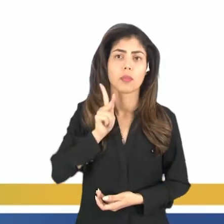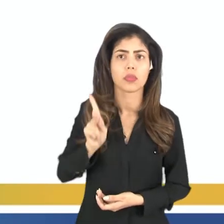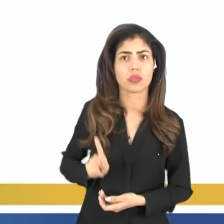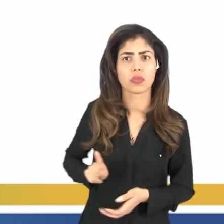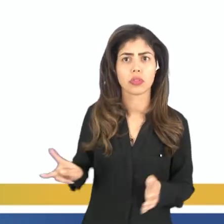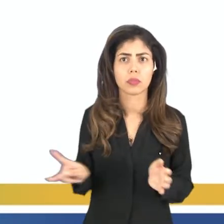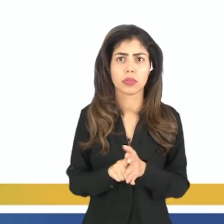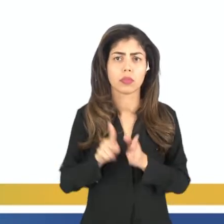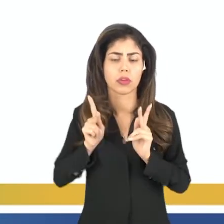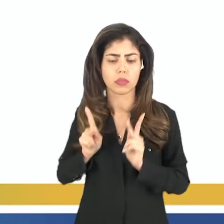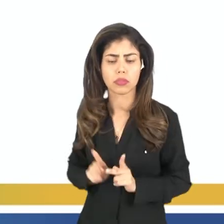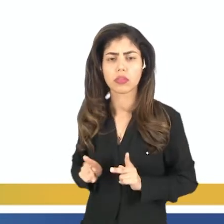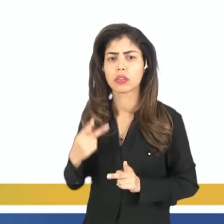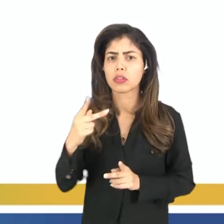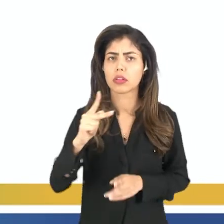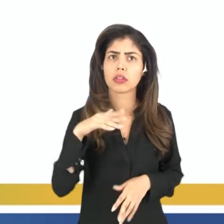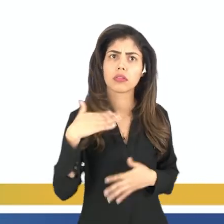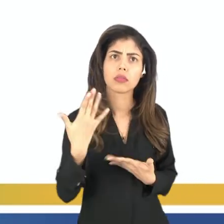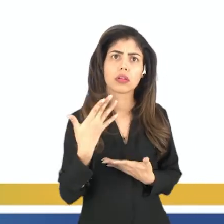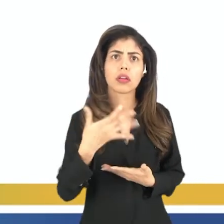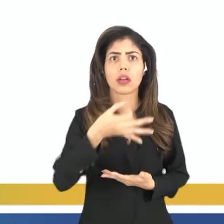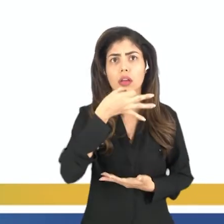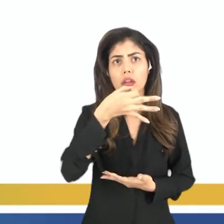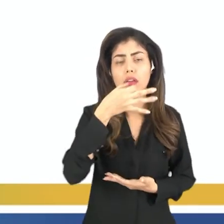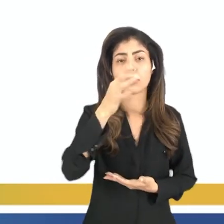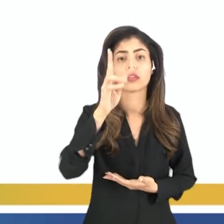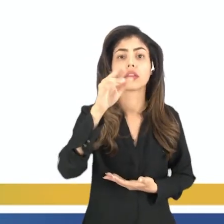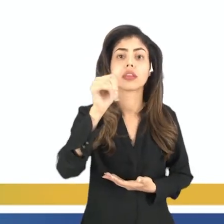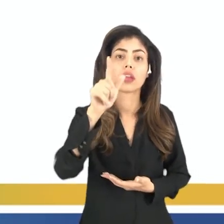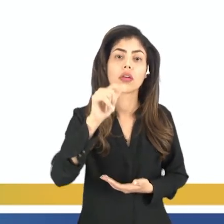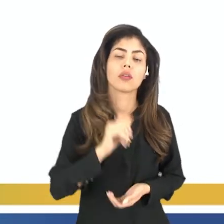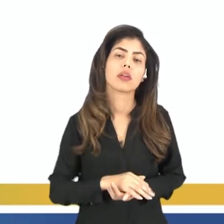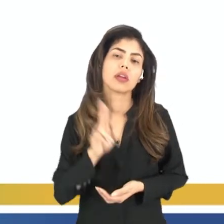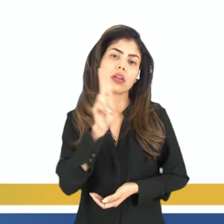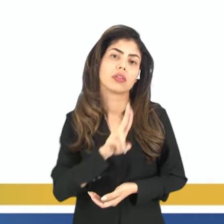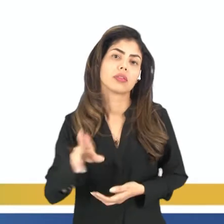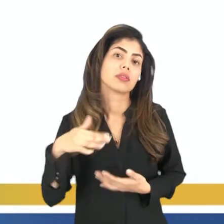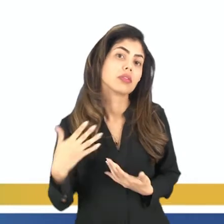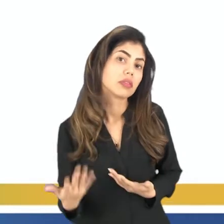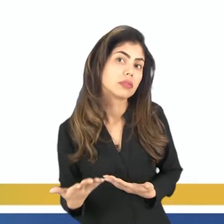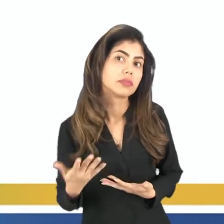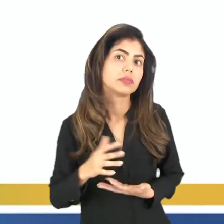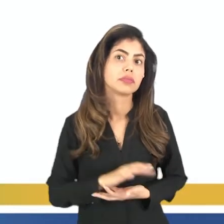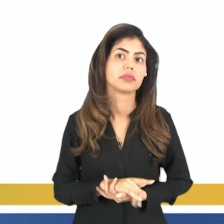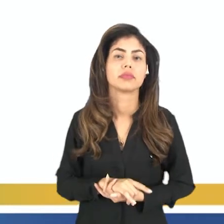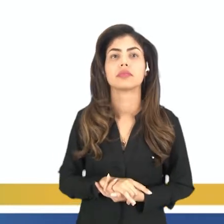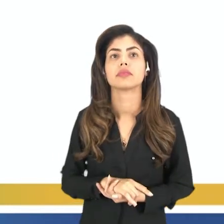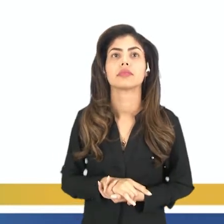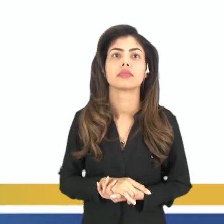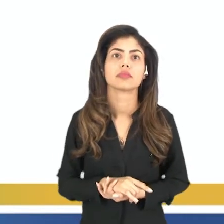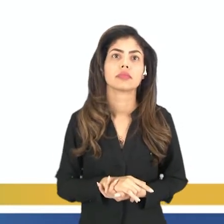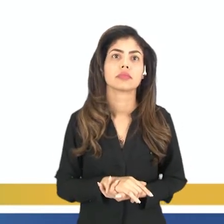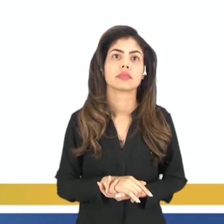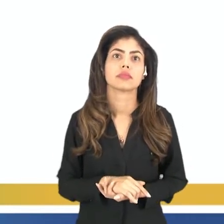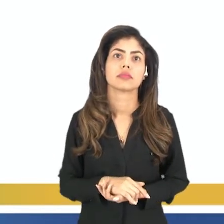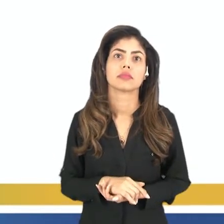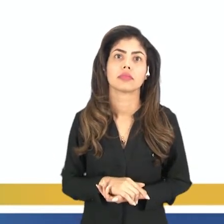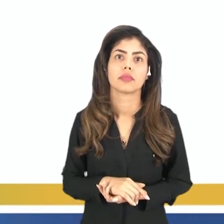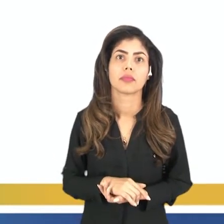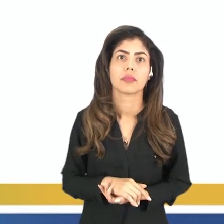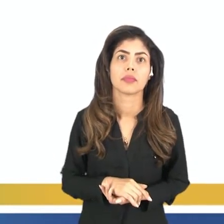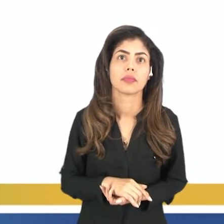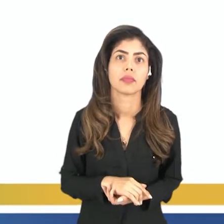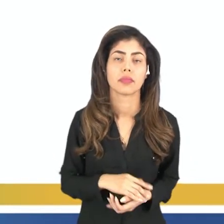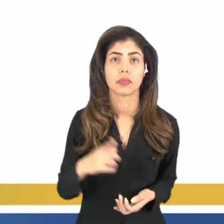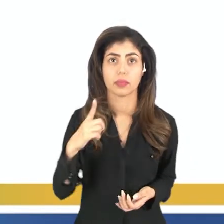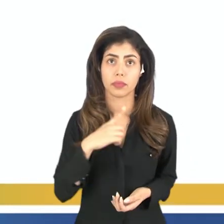defender sua postura, que a gente chama aí de argumento central. Qual foi o argumento central utilizado pelo autor? Seria, ó, que